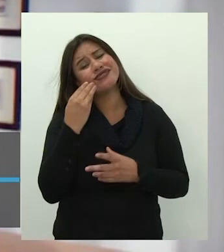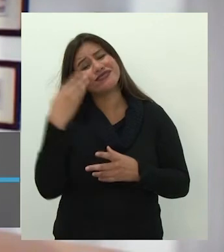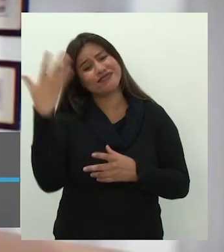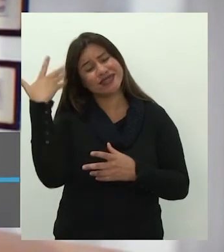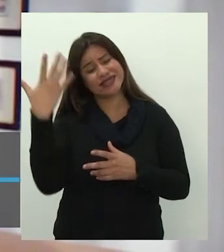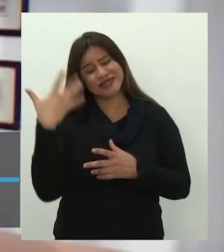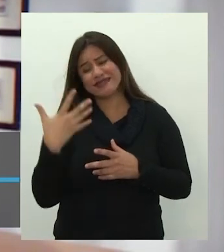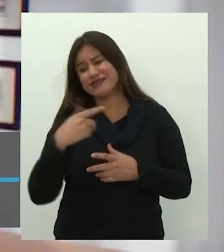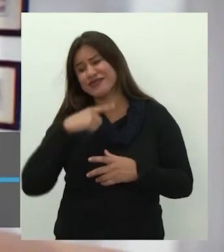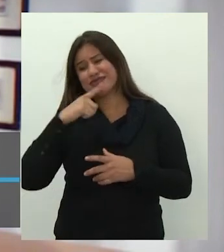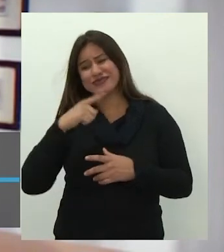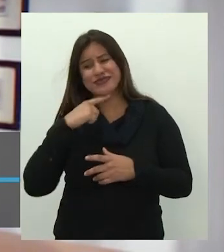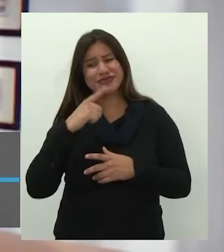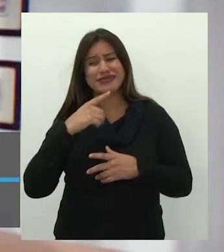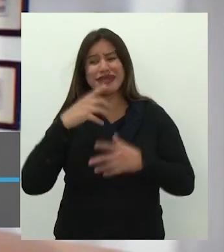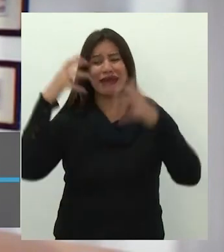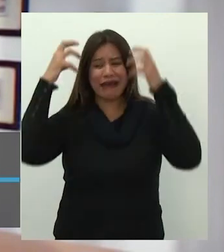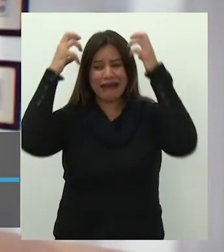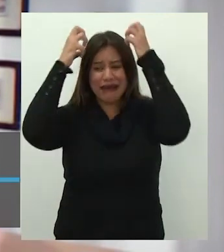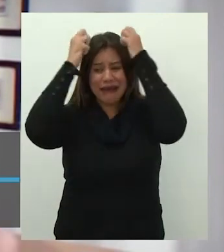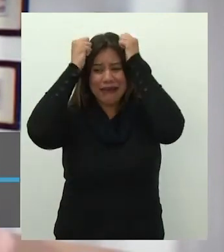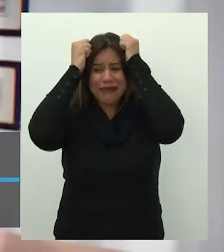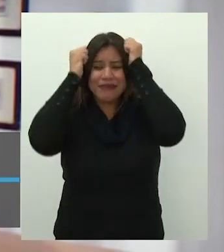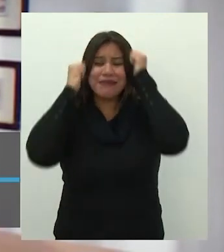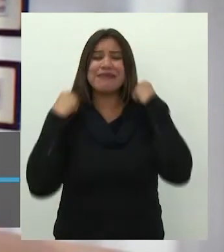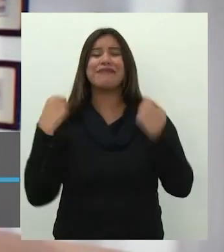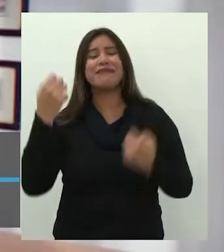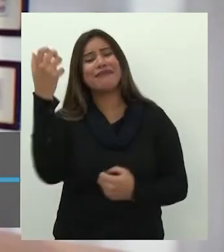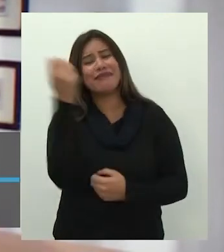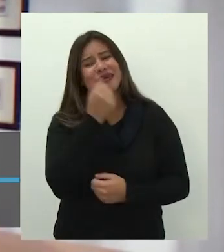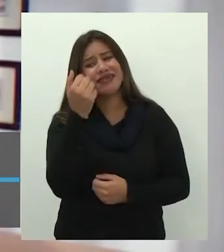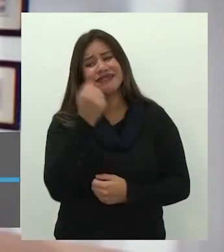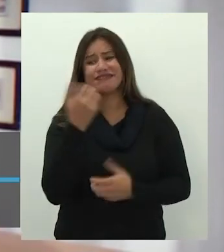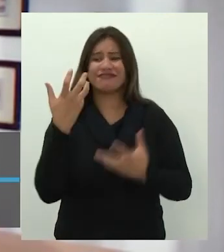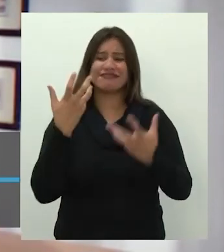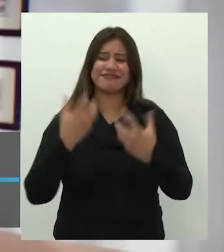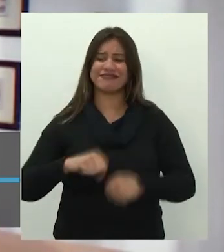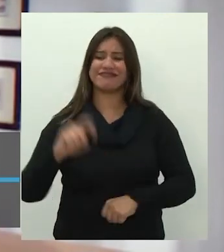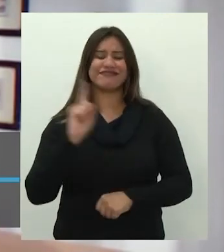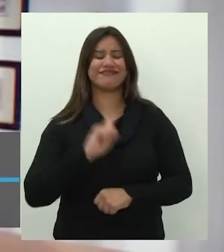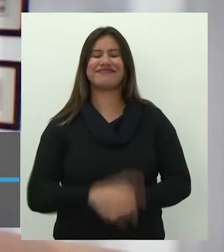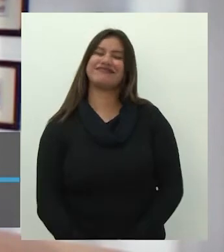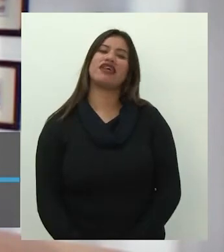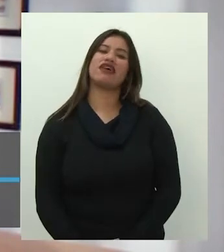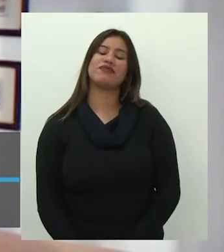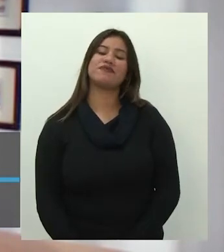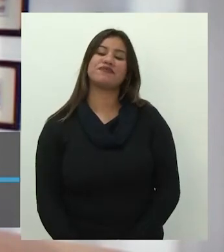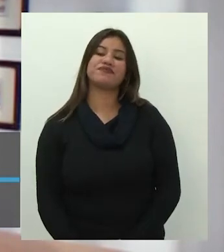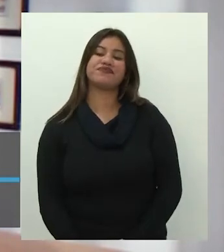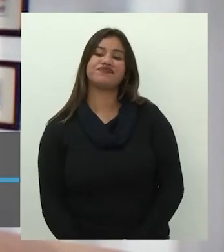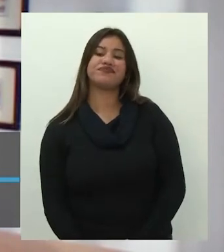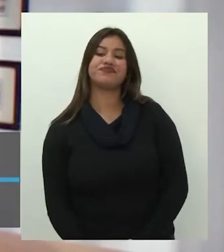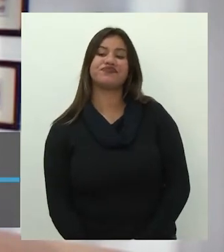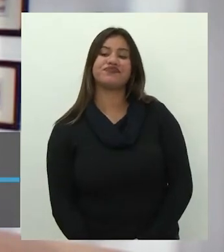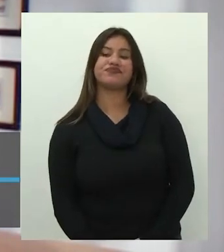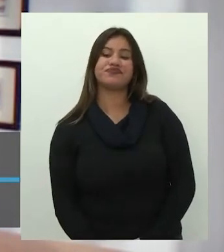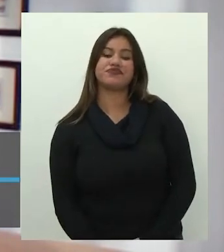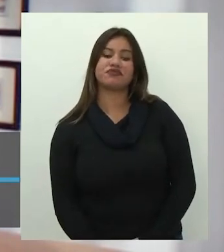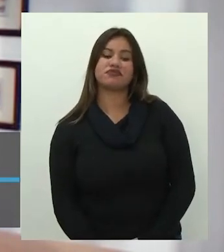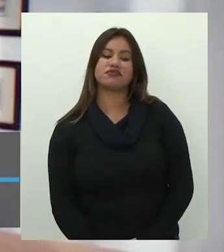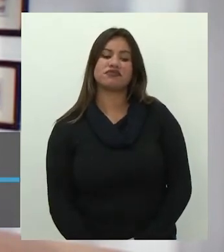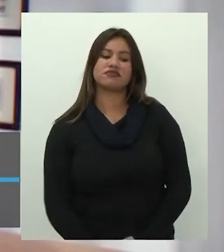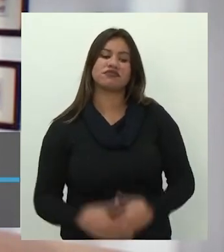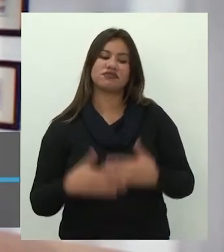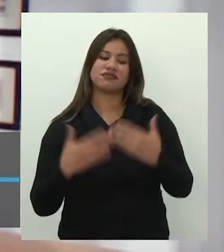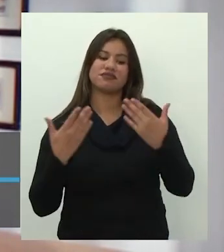o cabelo grisalho. Então, isso, esse tipo de ideia, né,